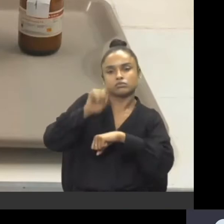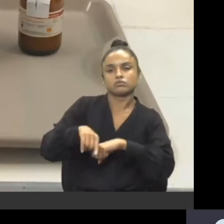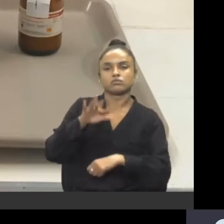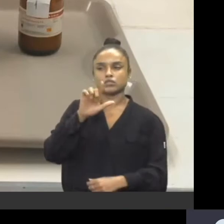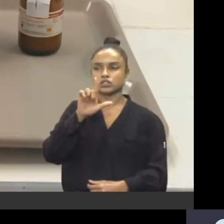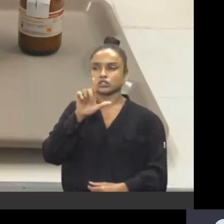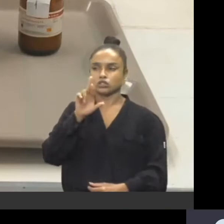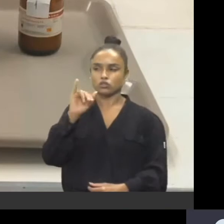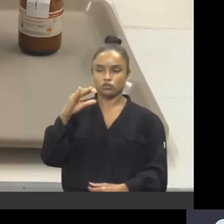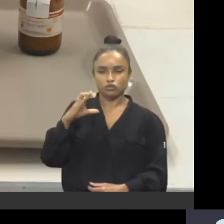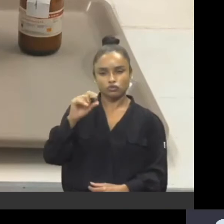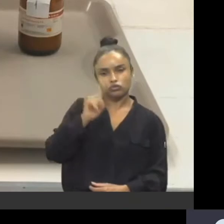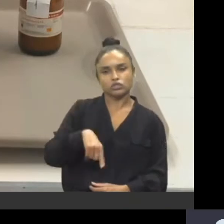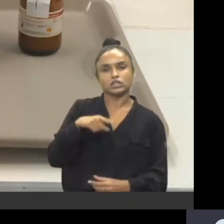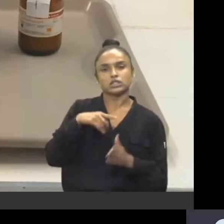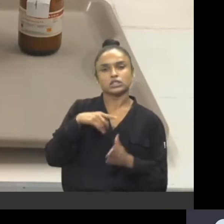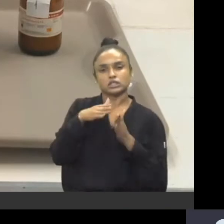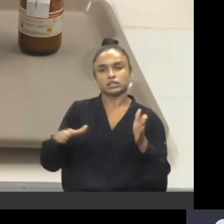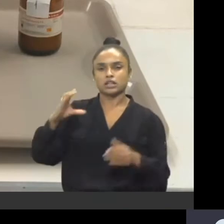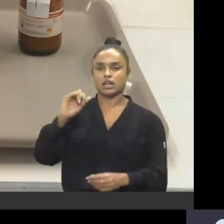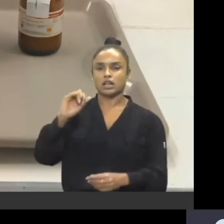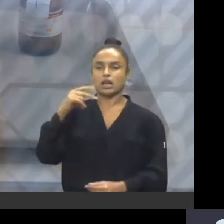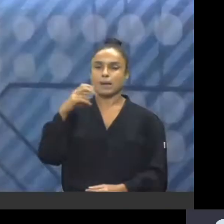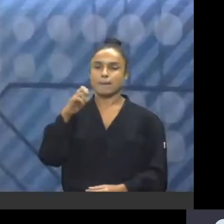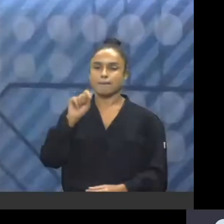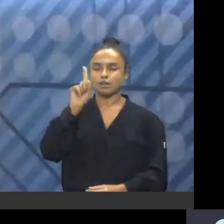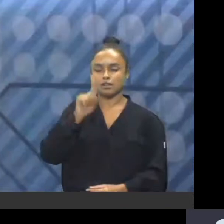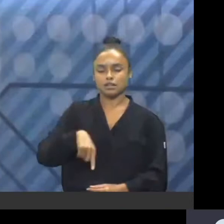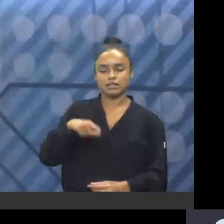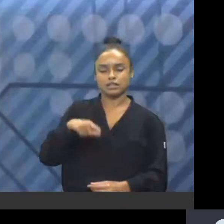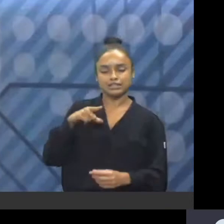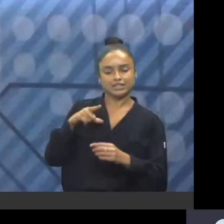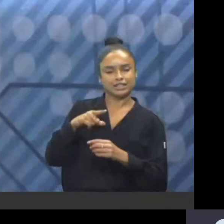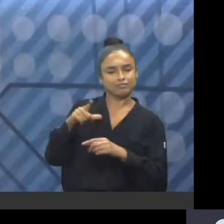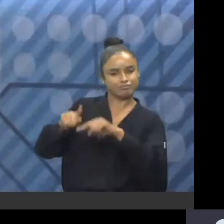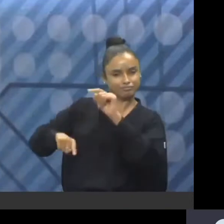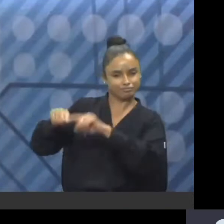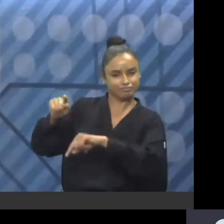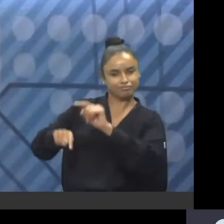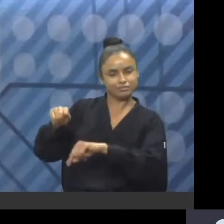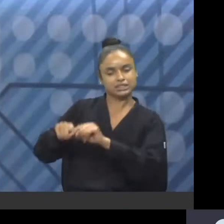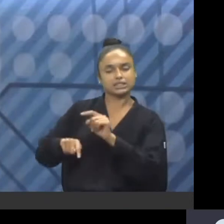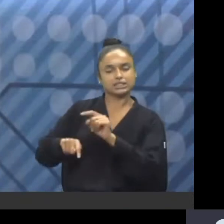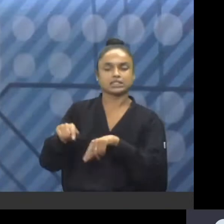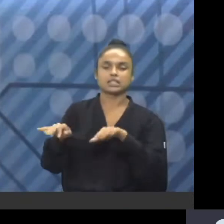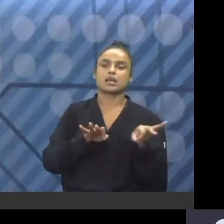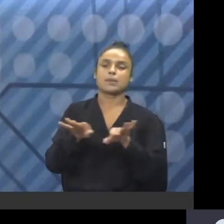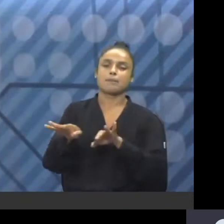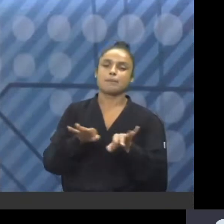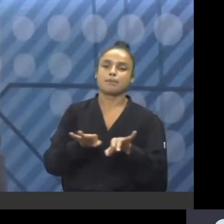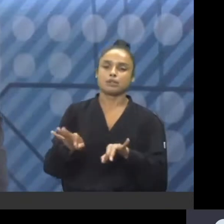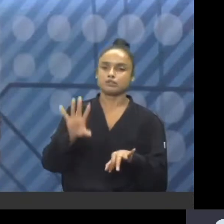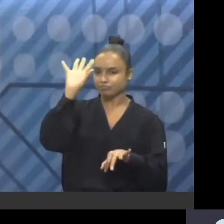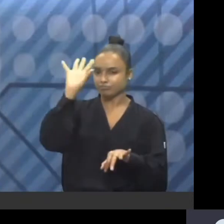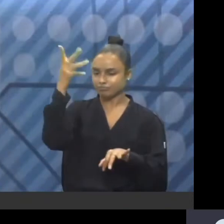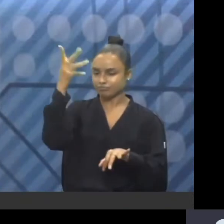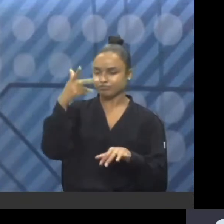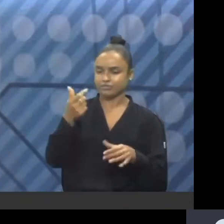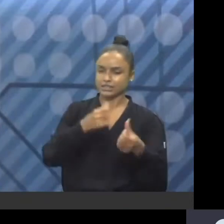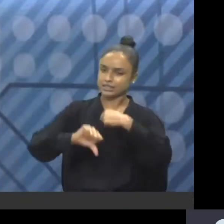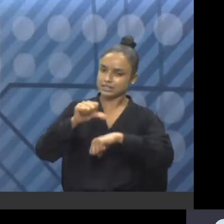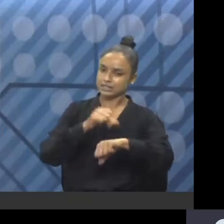encontra na capela. Então essas soluções, esses reagentes serão utilizados no preparo das soluções.